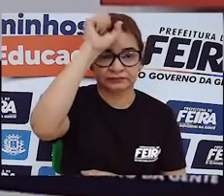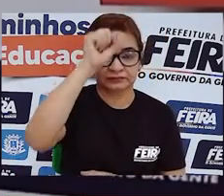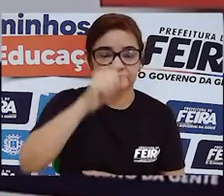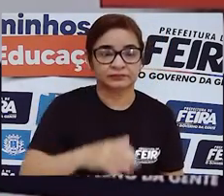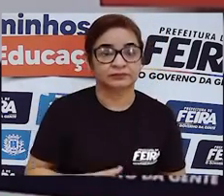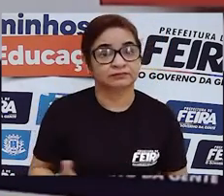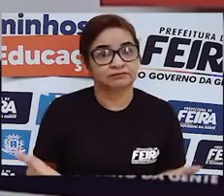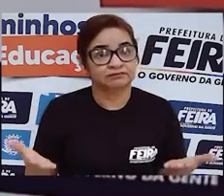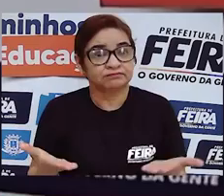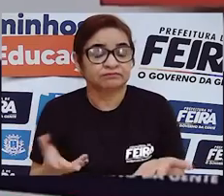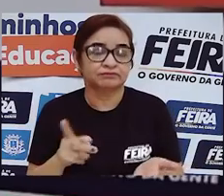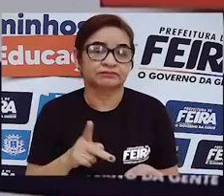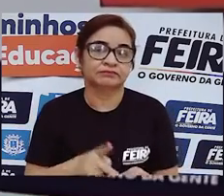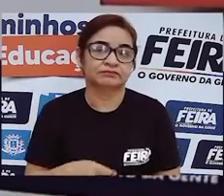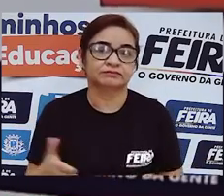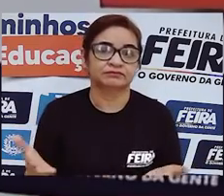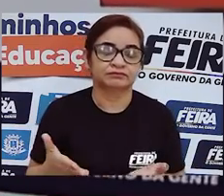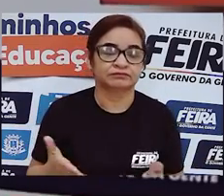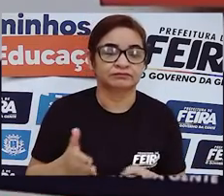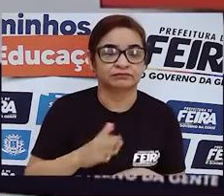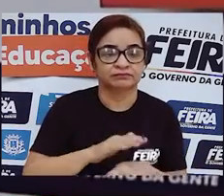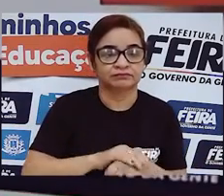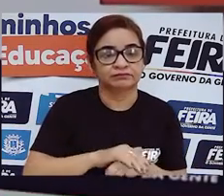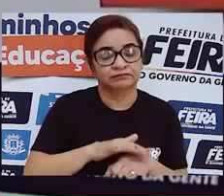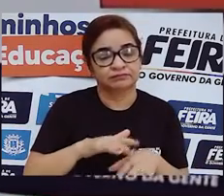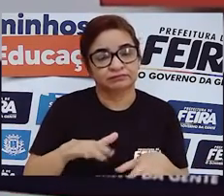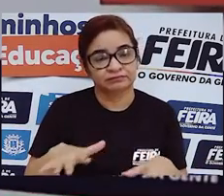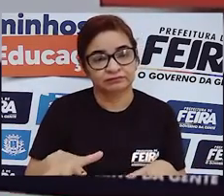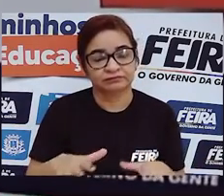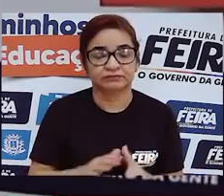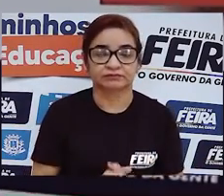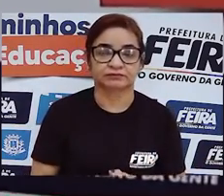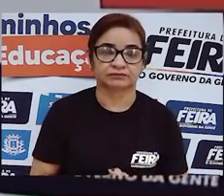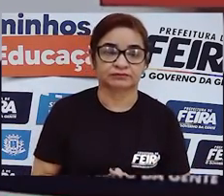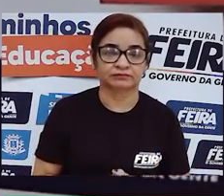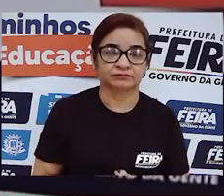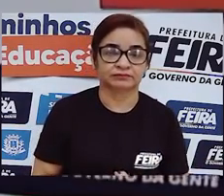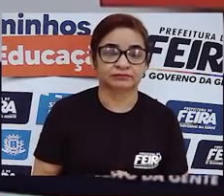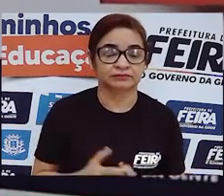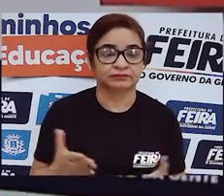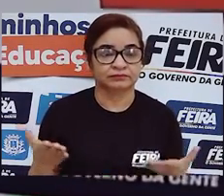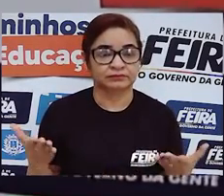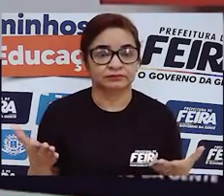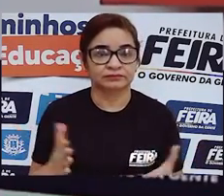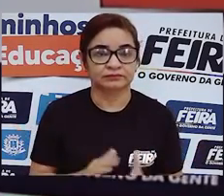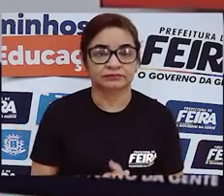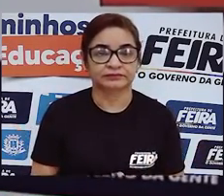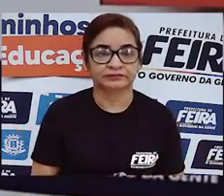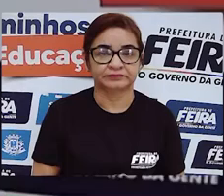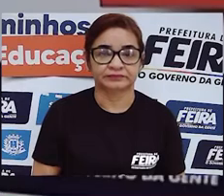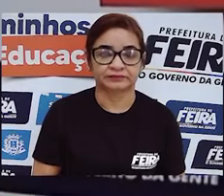carinho nesse processo de aprendizado com essa realidade que estamos vivendo da pandemia do